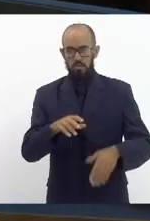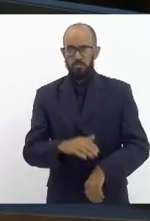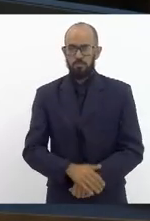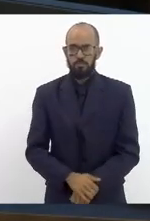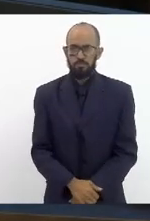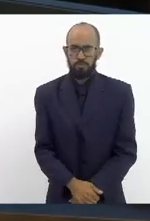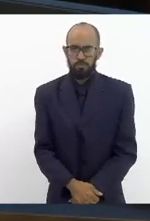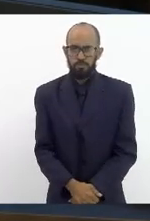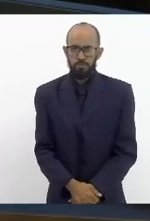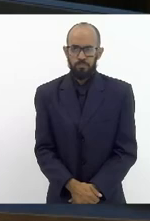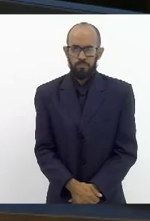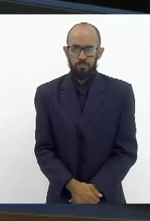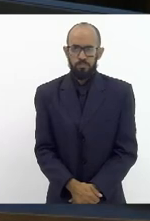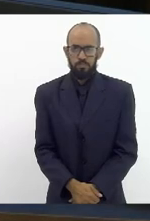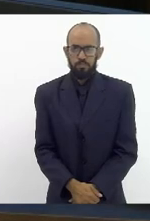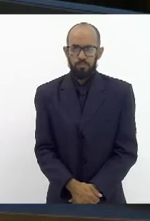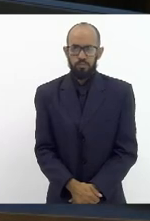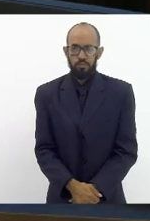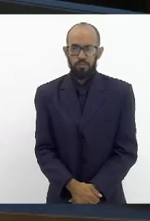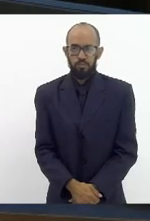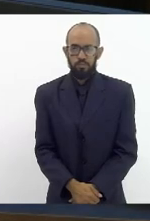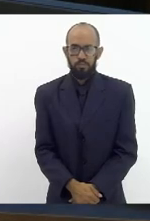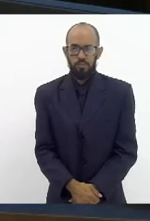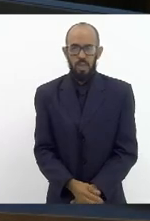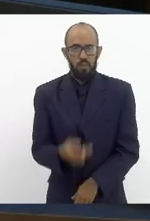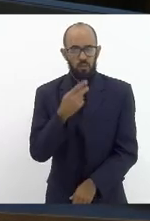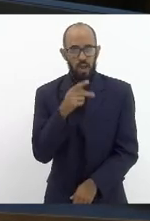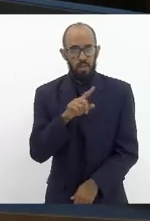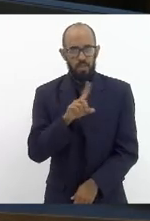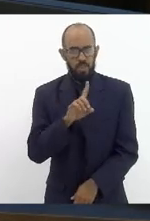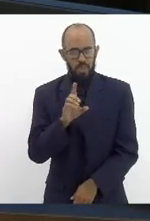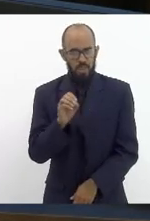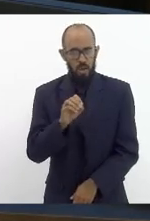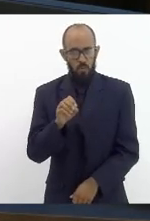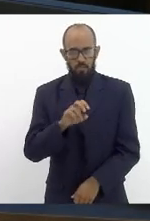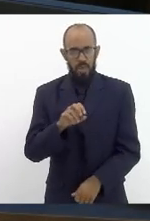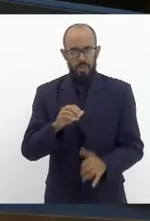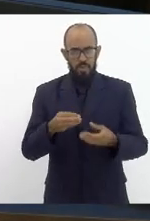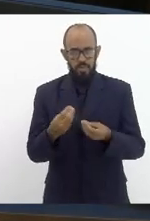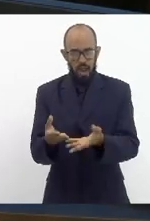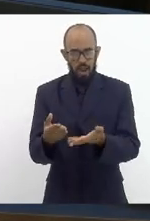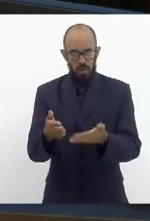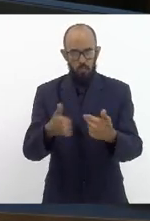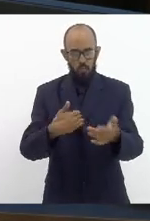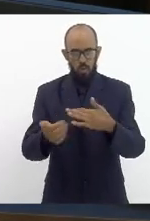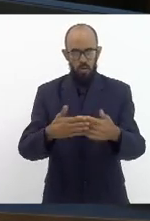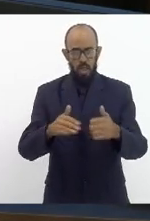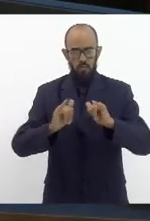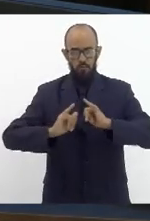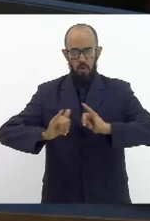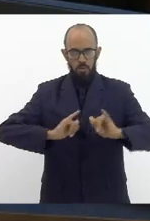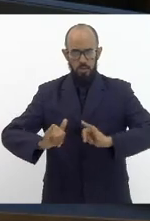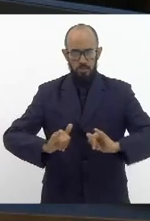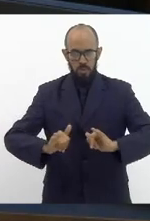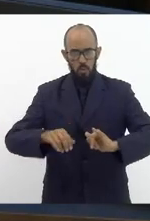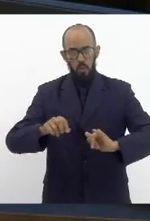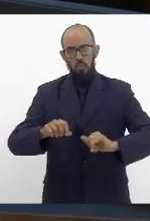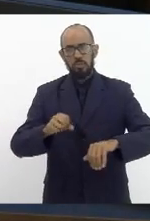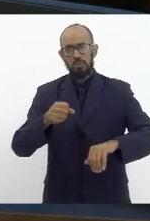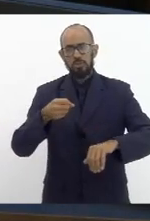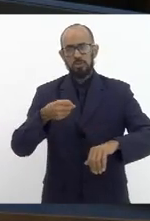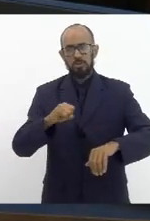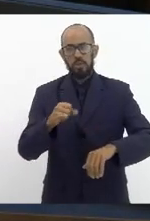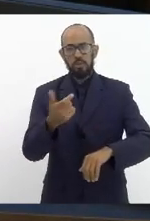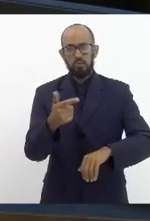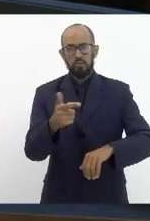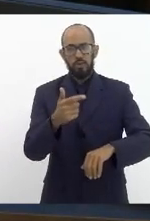Ela fala que não vai prestar qualquer informação, a não ser que seja através de requerimento